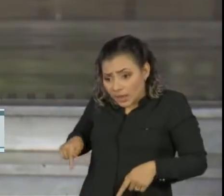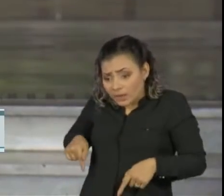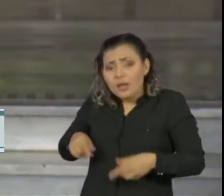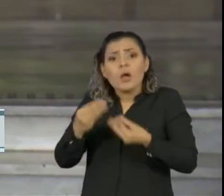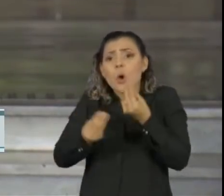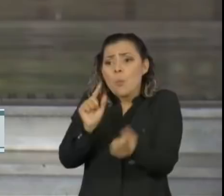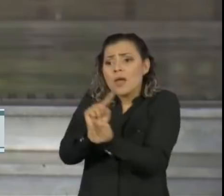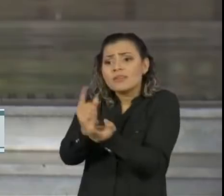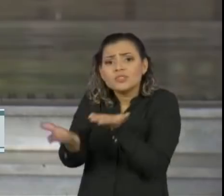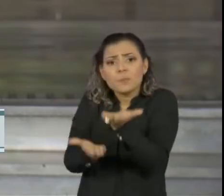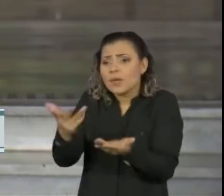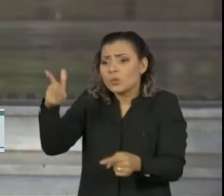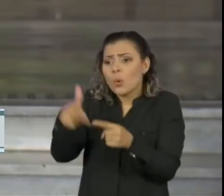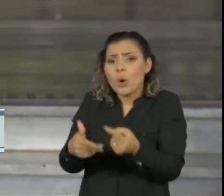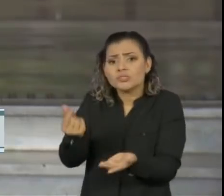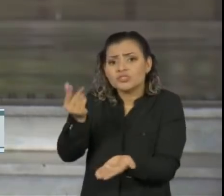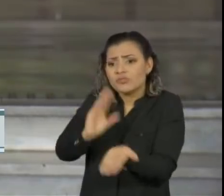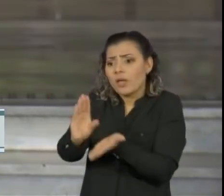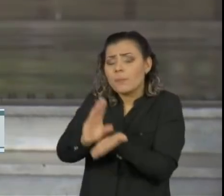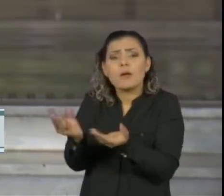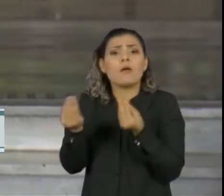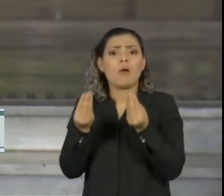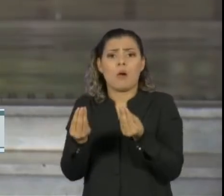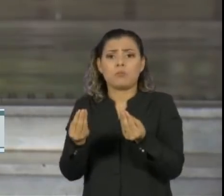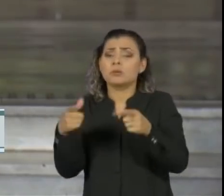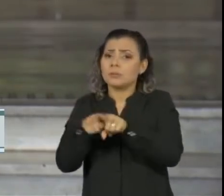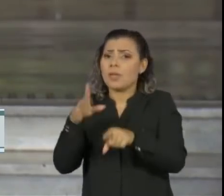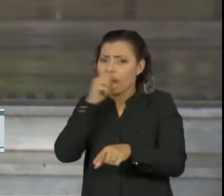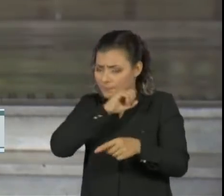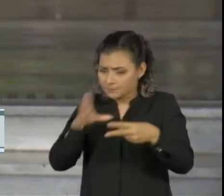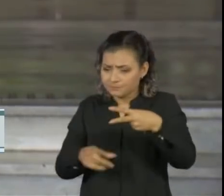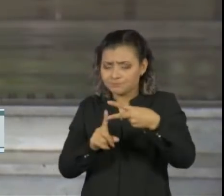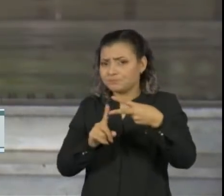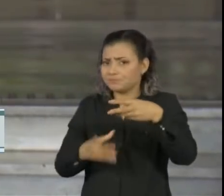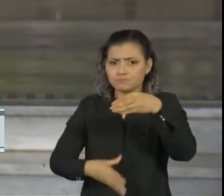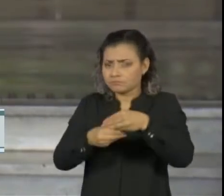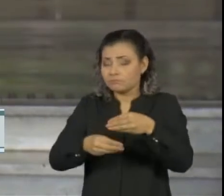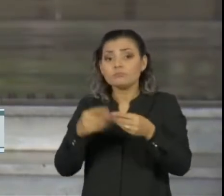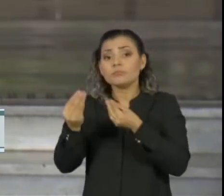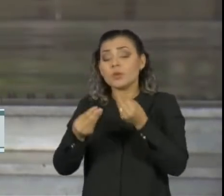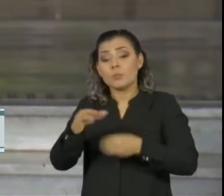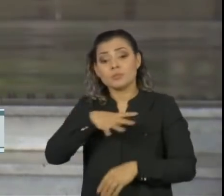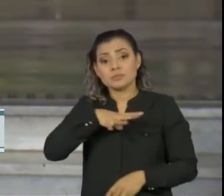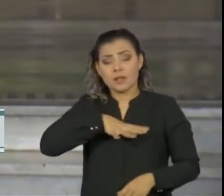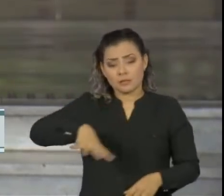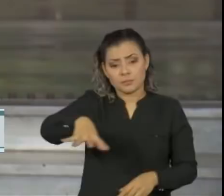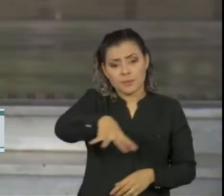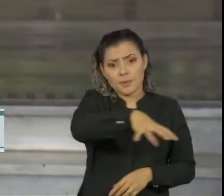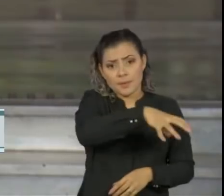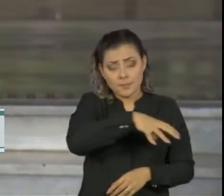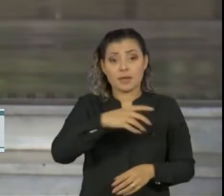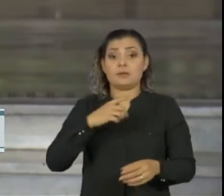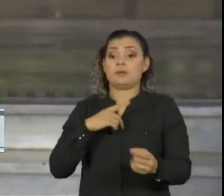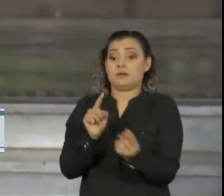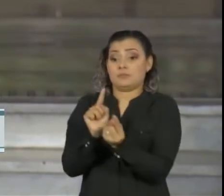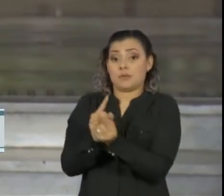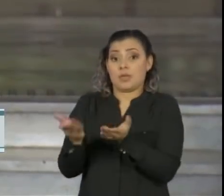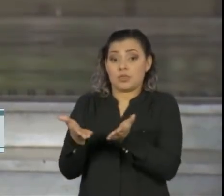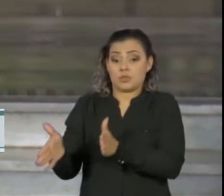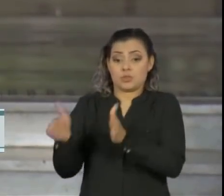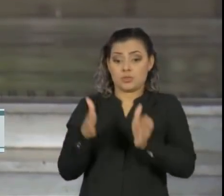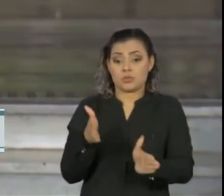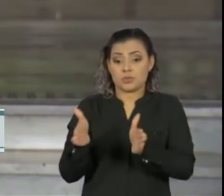públicos. Aproveito também rapidamente, governador, para perguntar, com a inclusão das cidades da região metropolitana nessa nova fase,